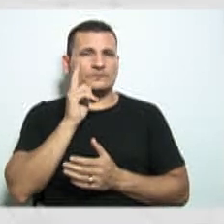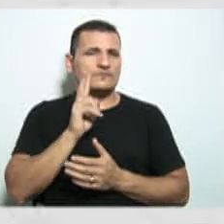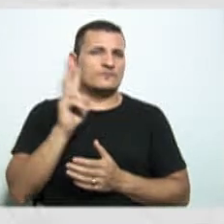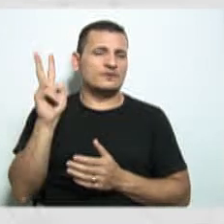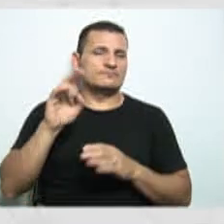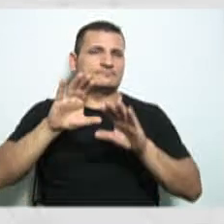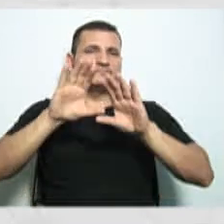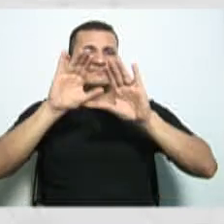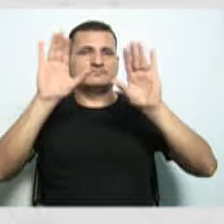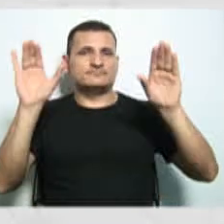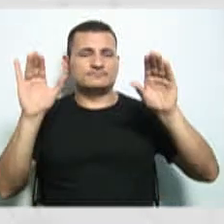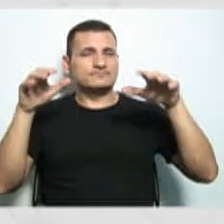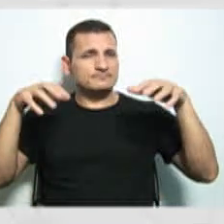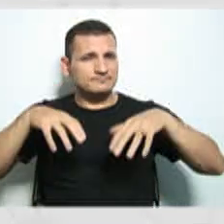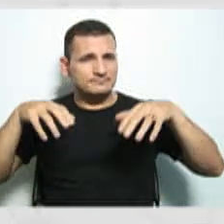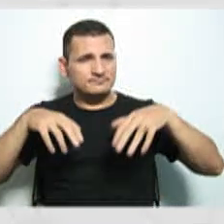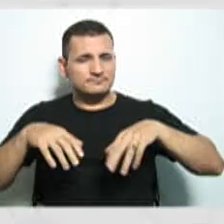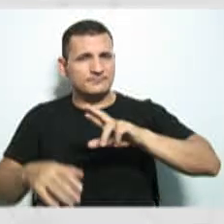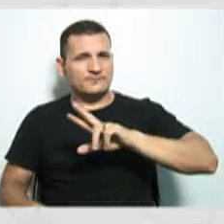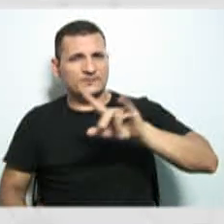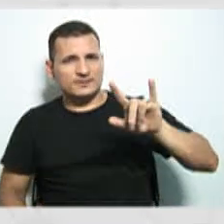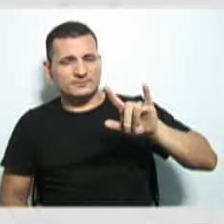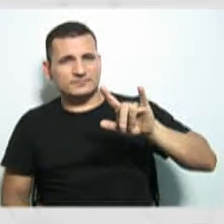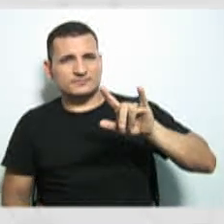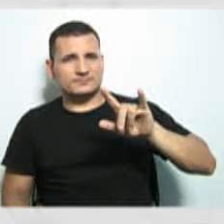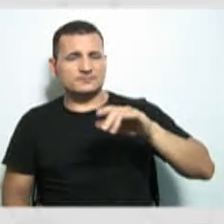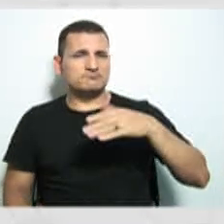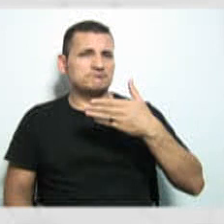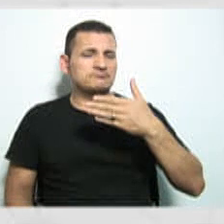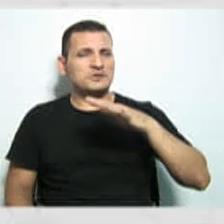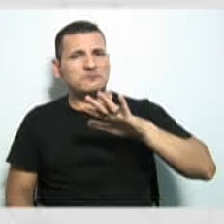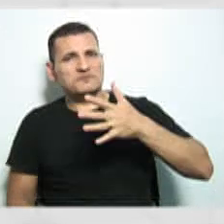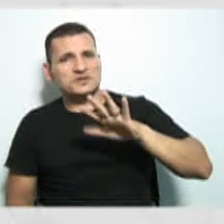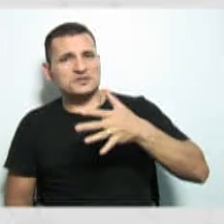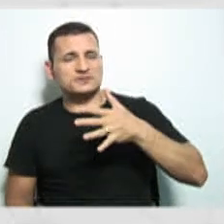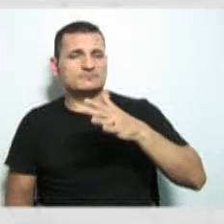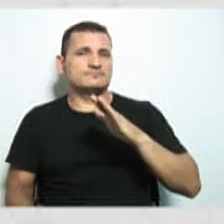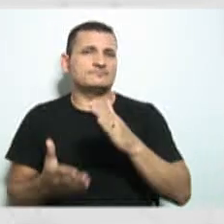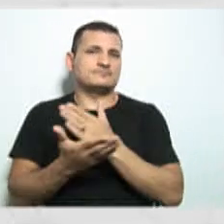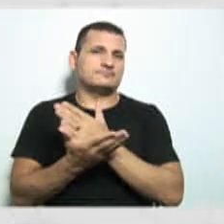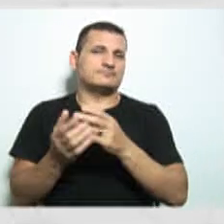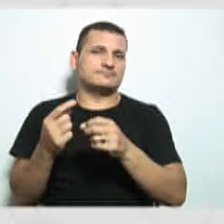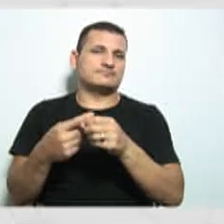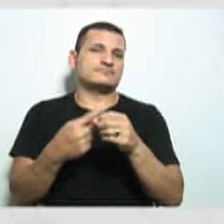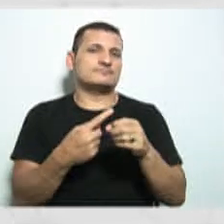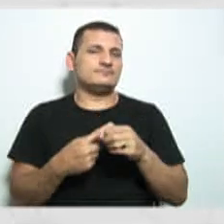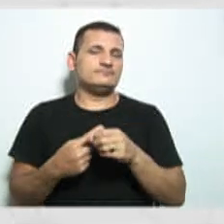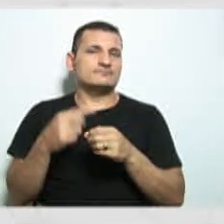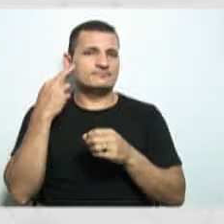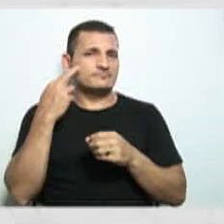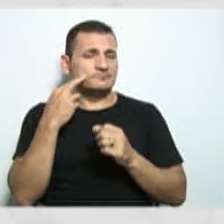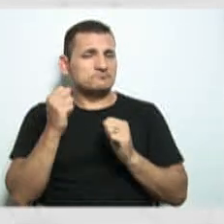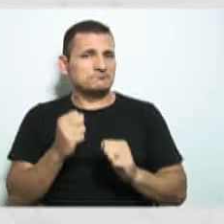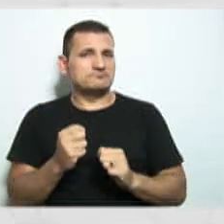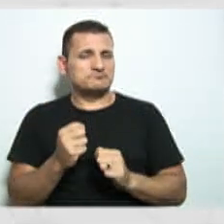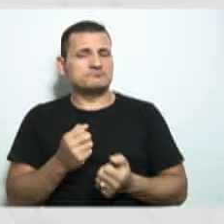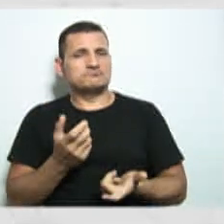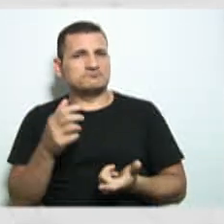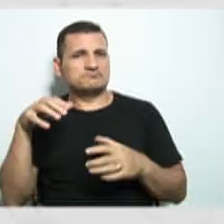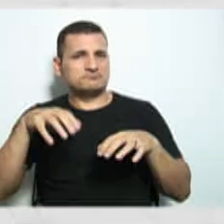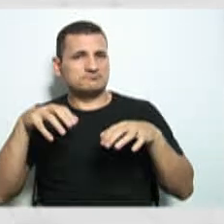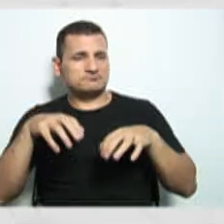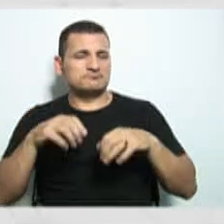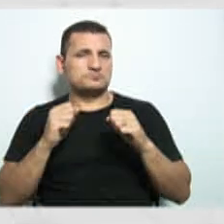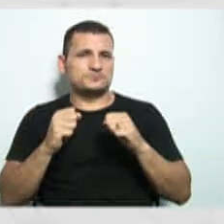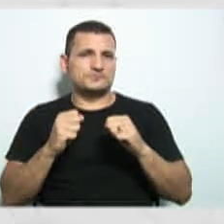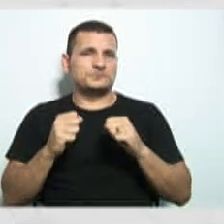dá uma olhada na janela aí. Vai chover ou não vai? Talvez. Em algum município de Rondônia pode ser que esteja chovendo, pode ser que esteja fazendo